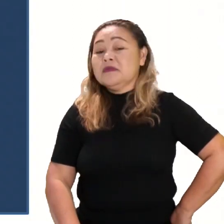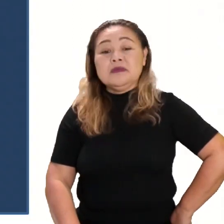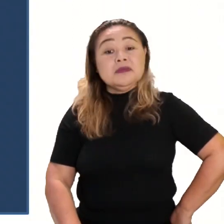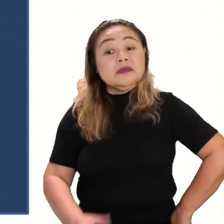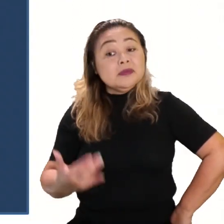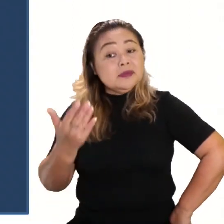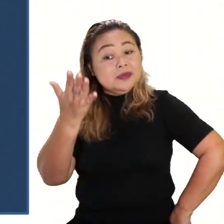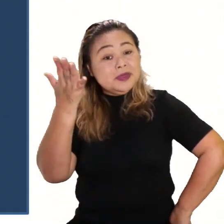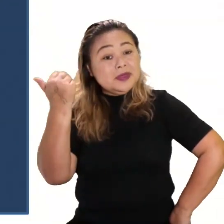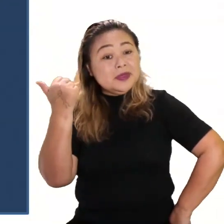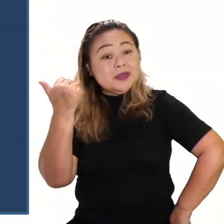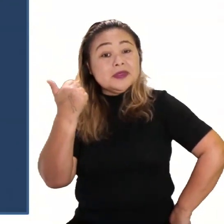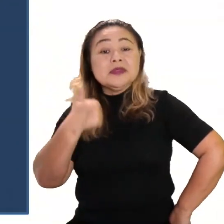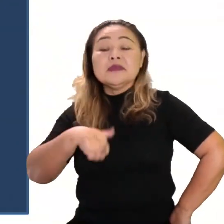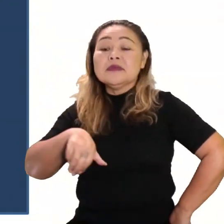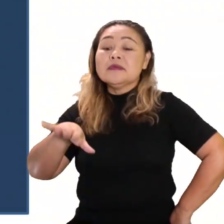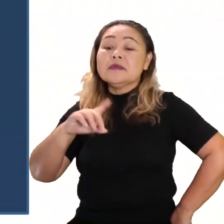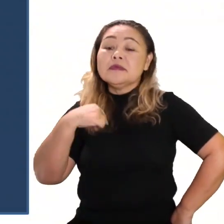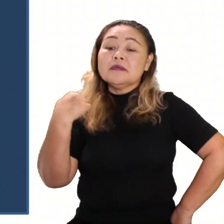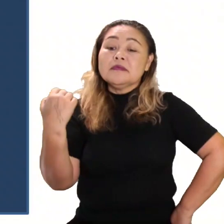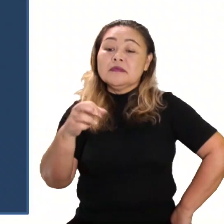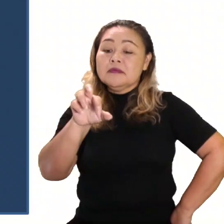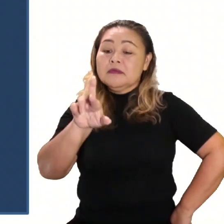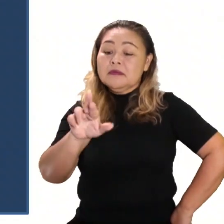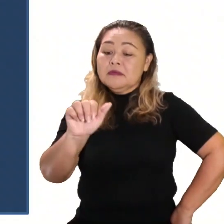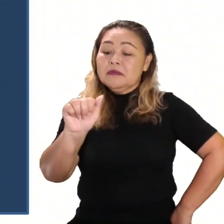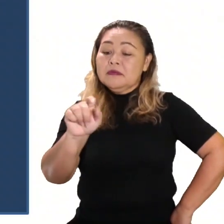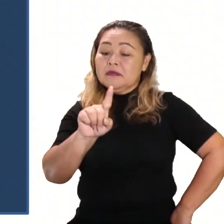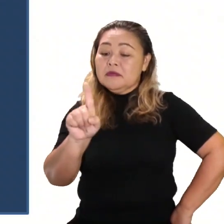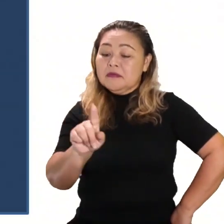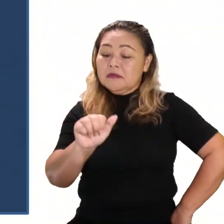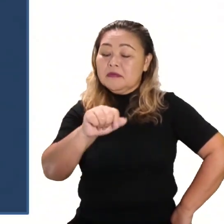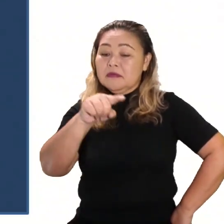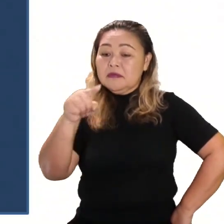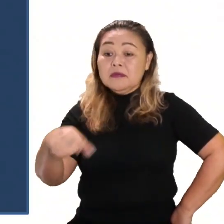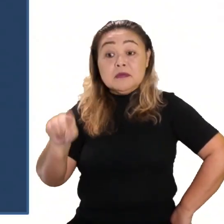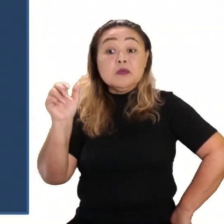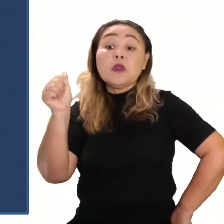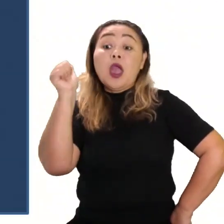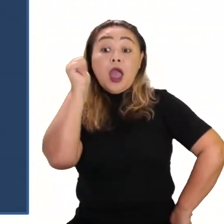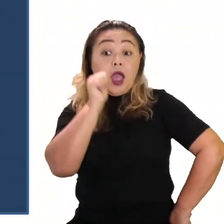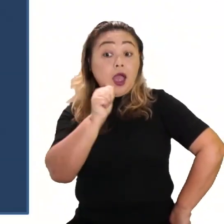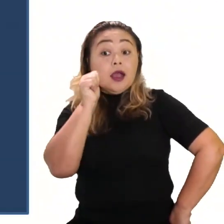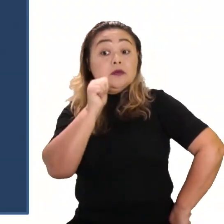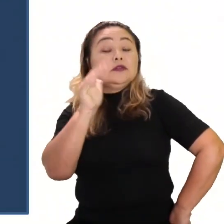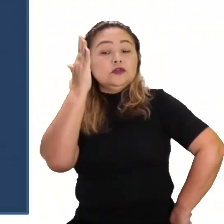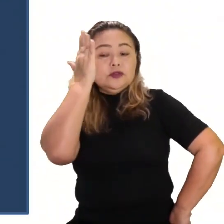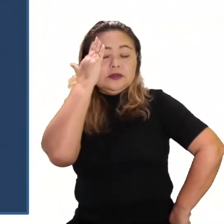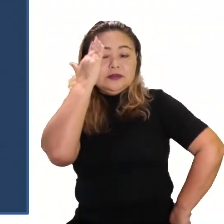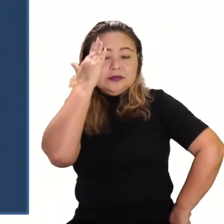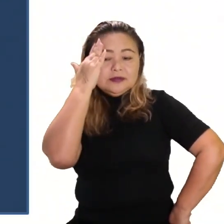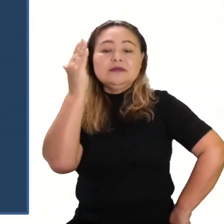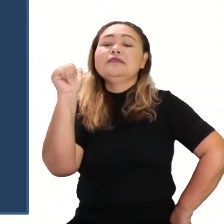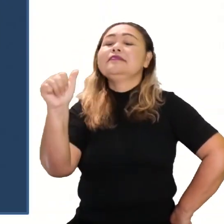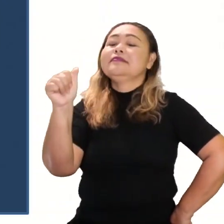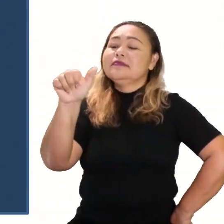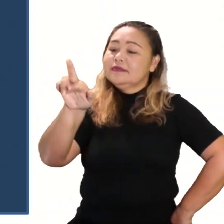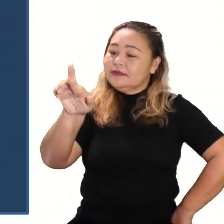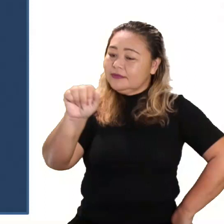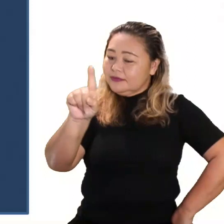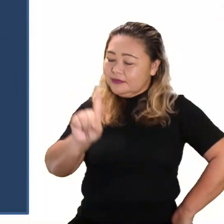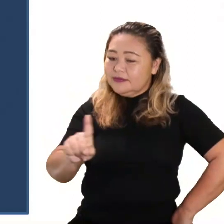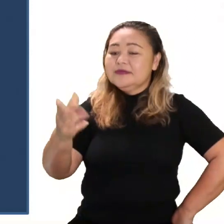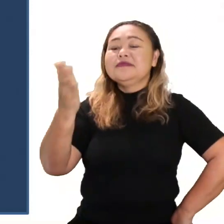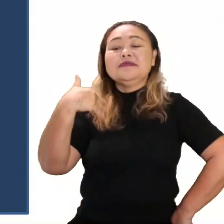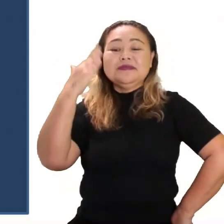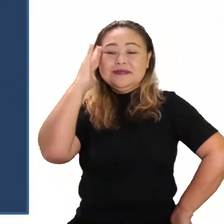Então vamos lá. Quem é a nossa razão? As mulheres já sabem, né? Porque de razão a mulher